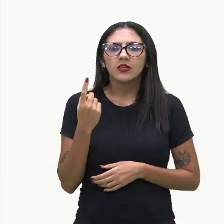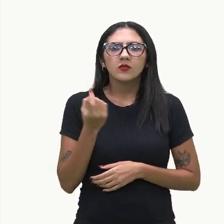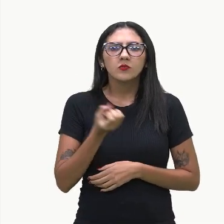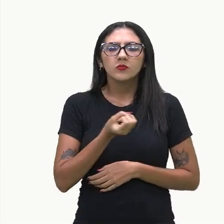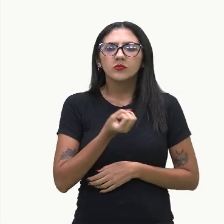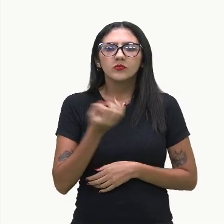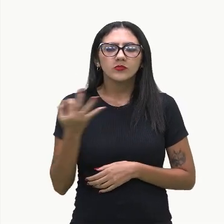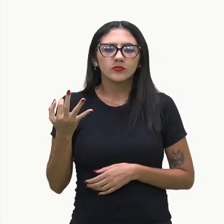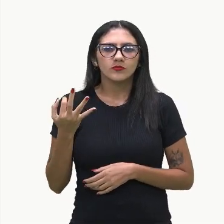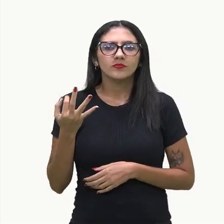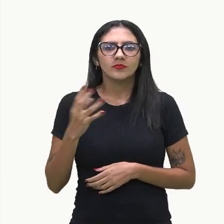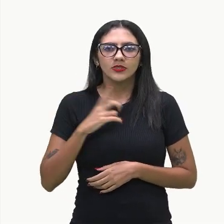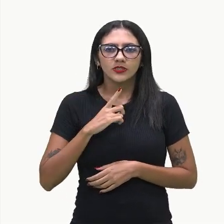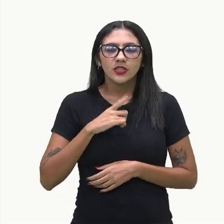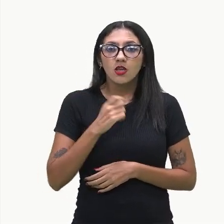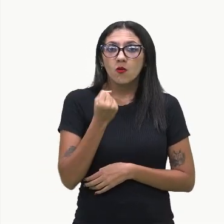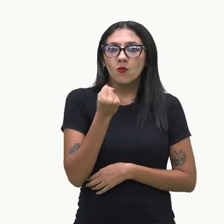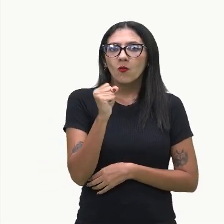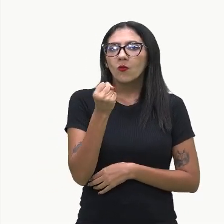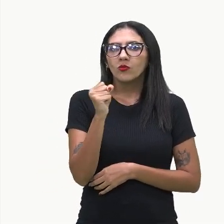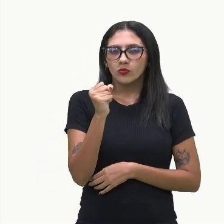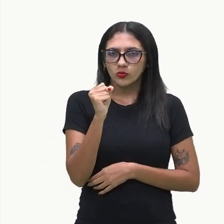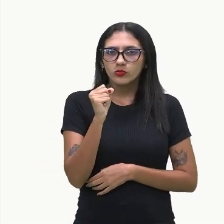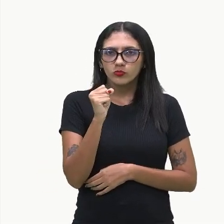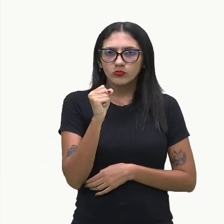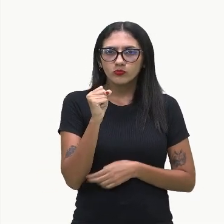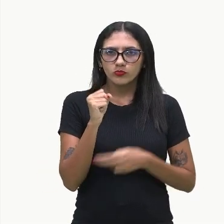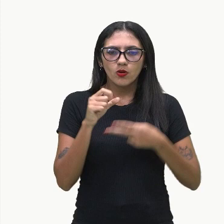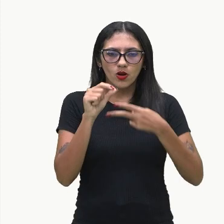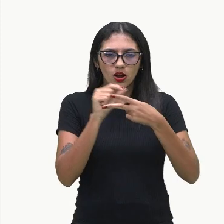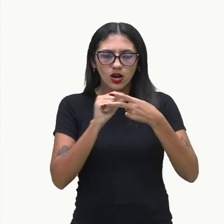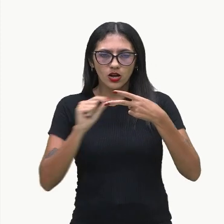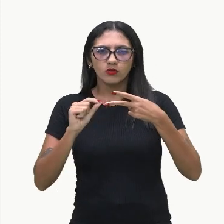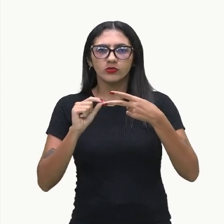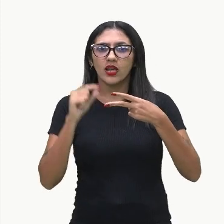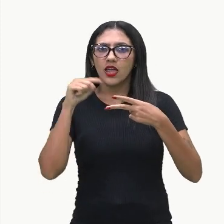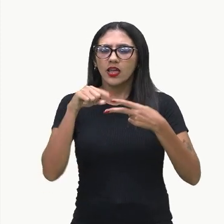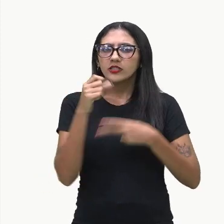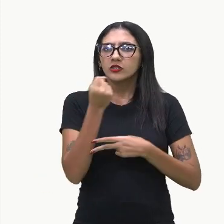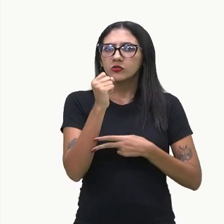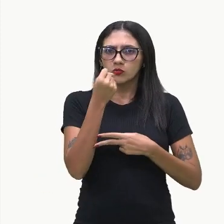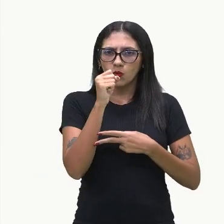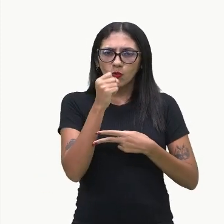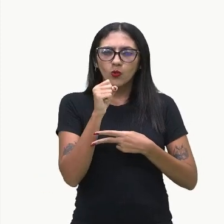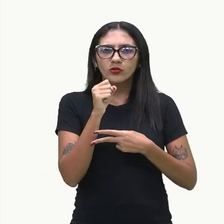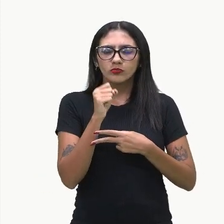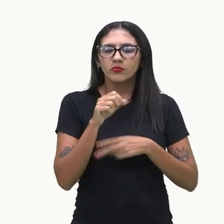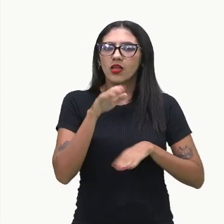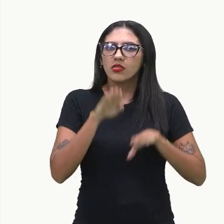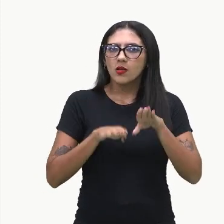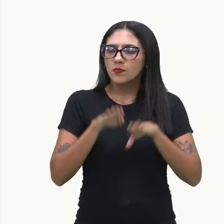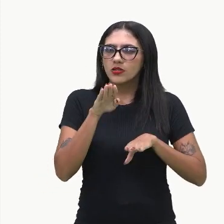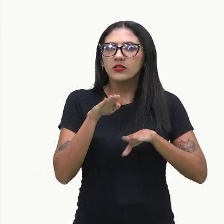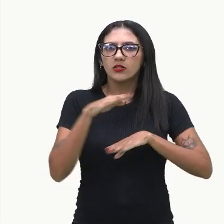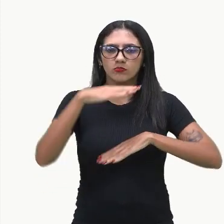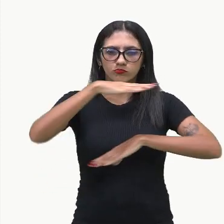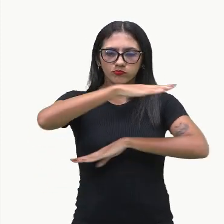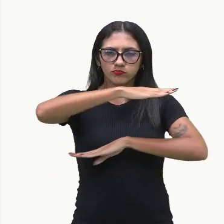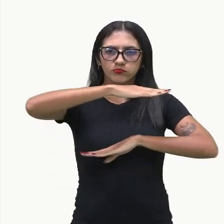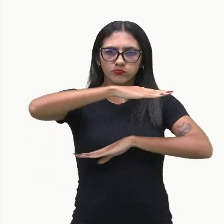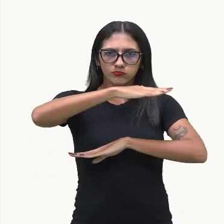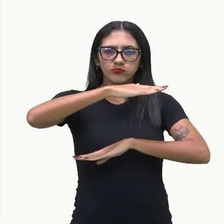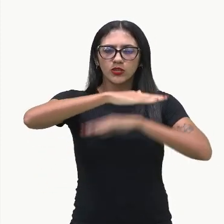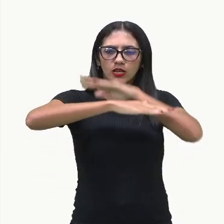4, 5, 6, 7, 8 ângulos. E esses 8 ângulos aí, de acordo com a região que se